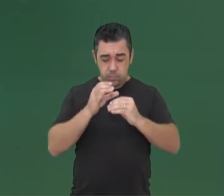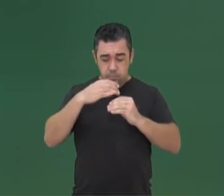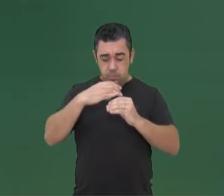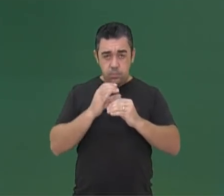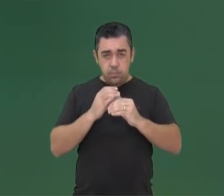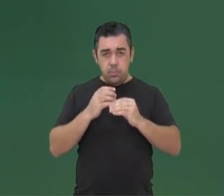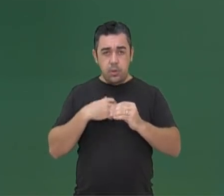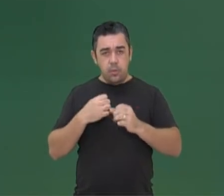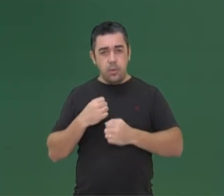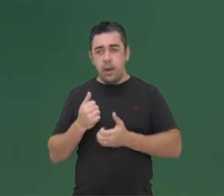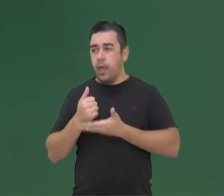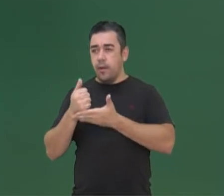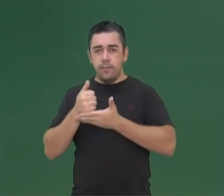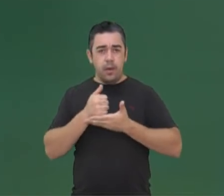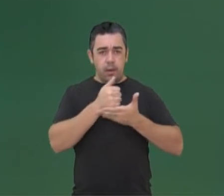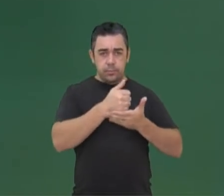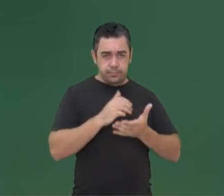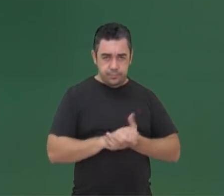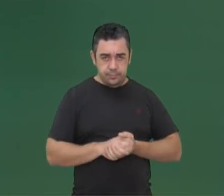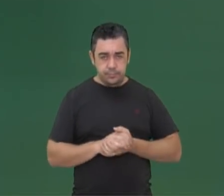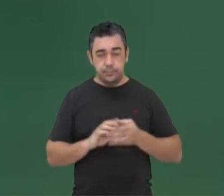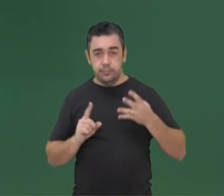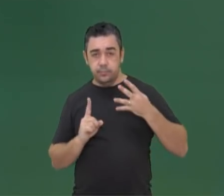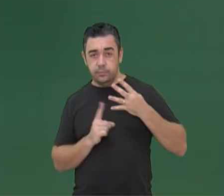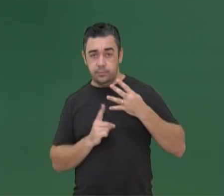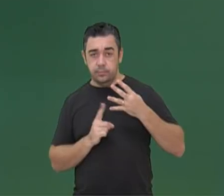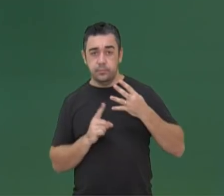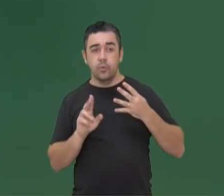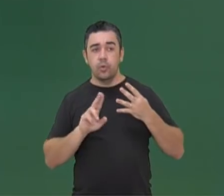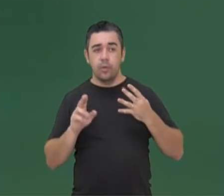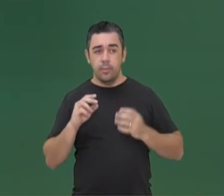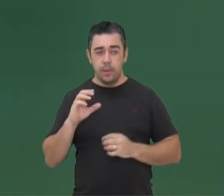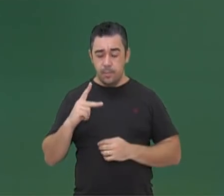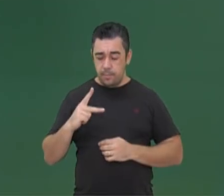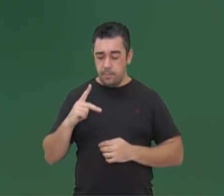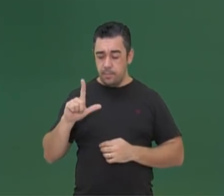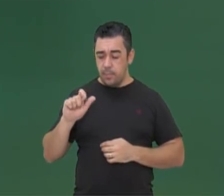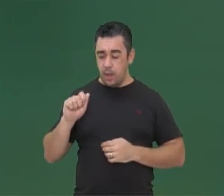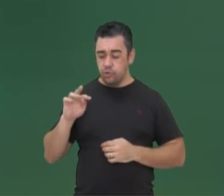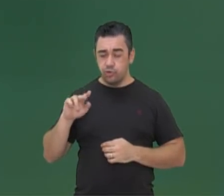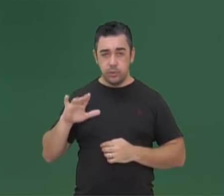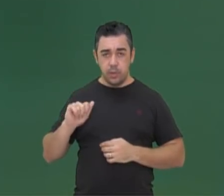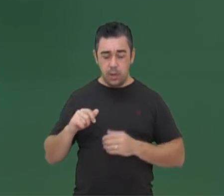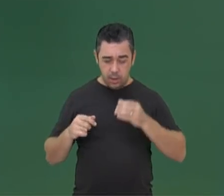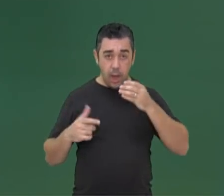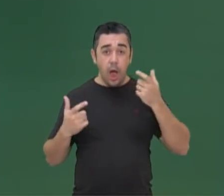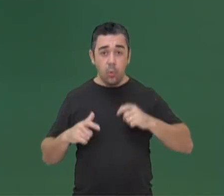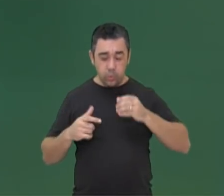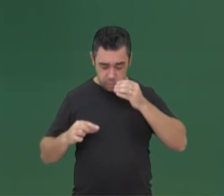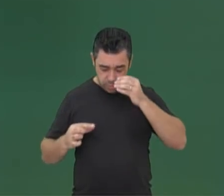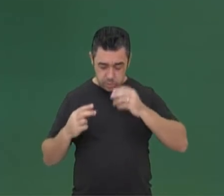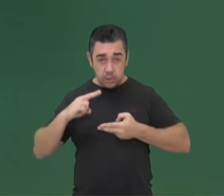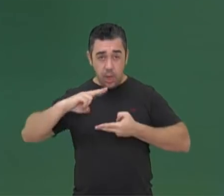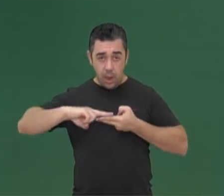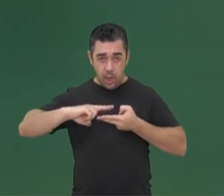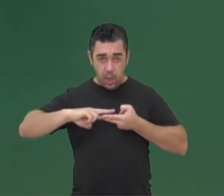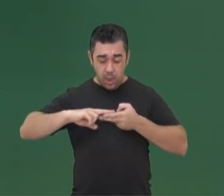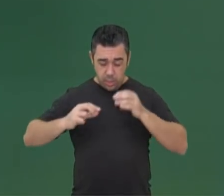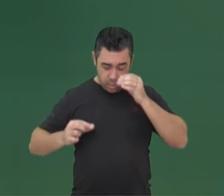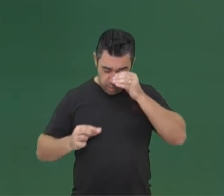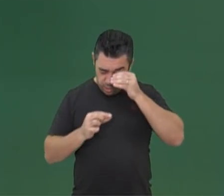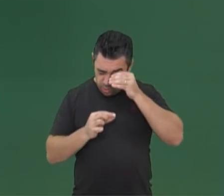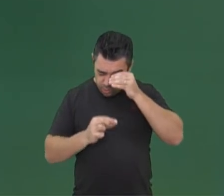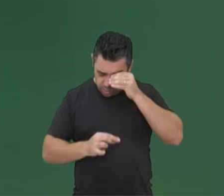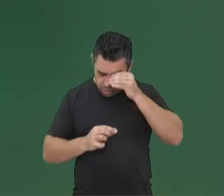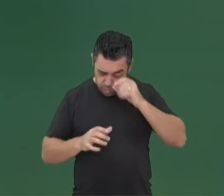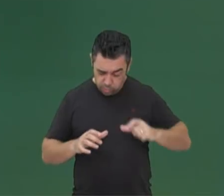de um lugar para o outro. A quarta parte a gente chama de platina. É a mesa de trabalho, onde eu vou pôr o meu